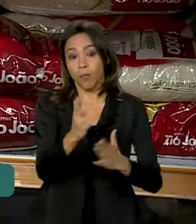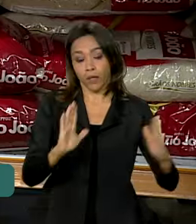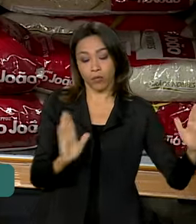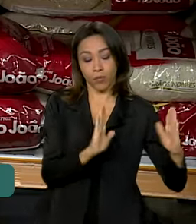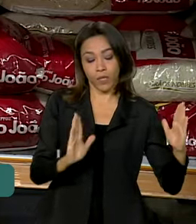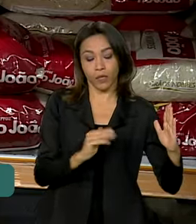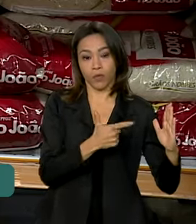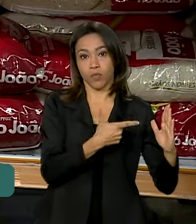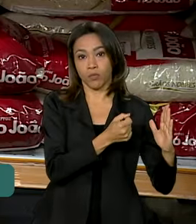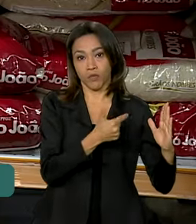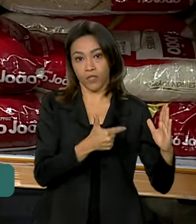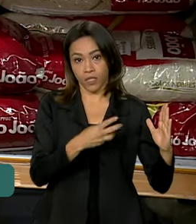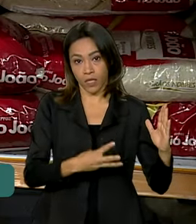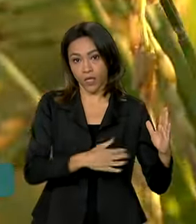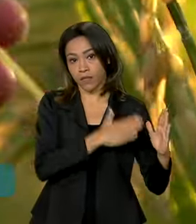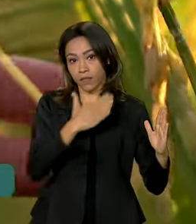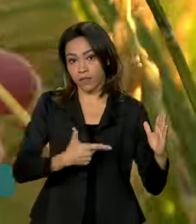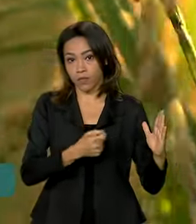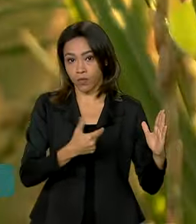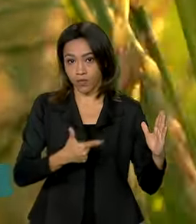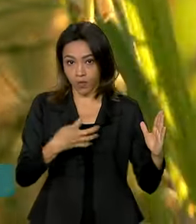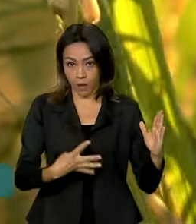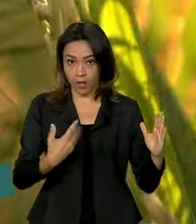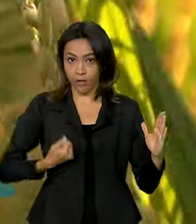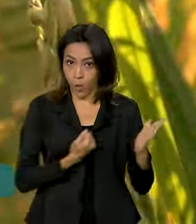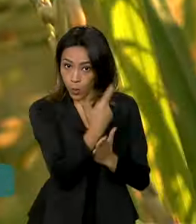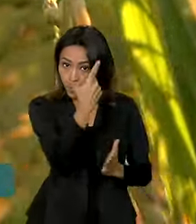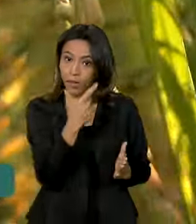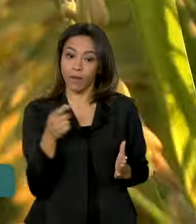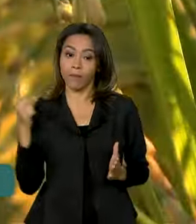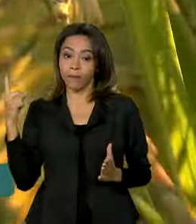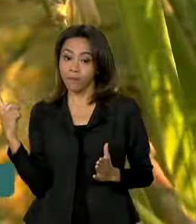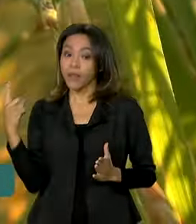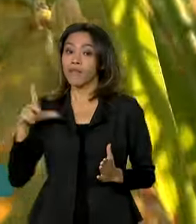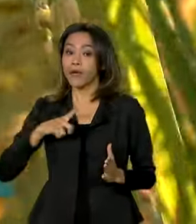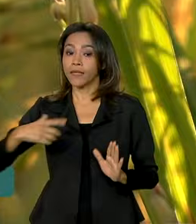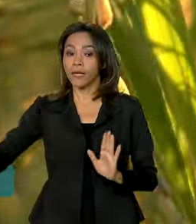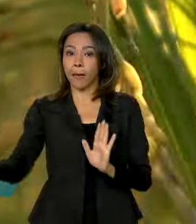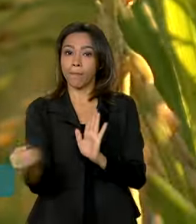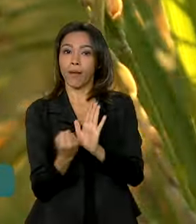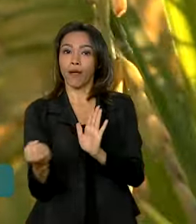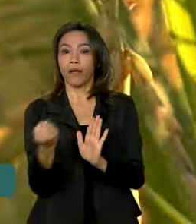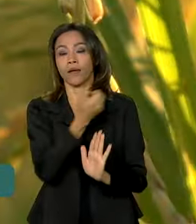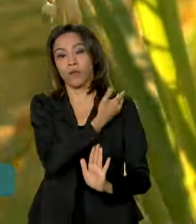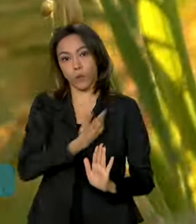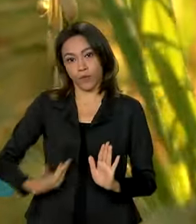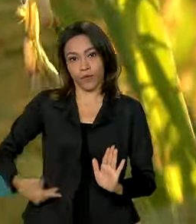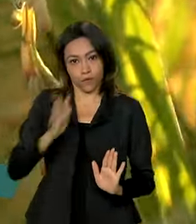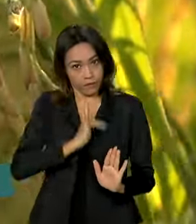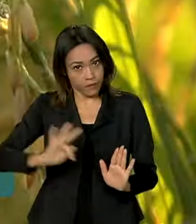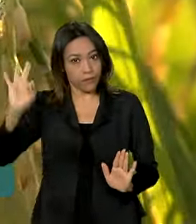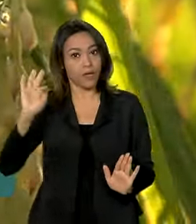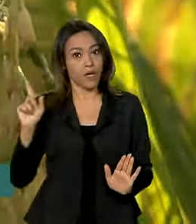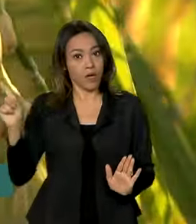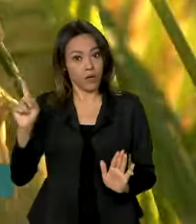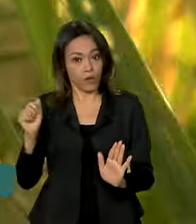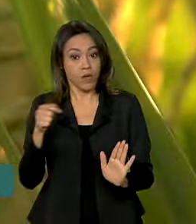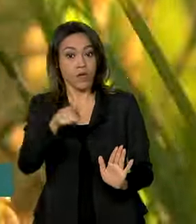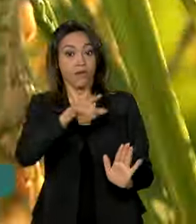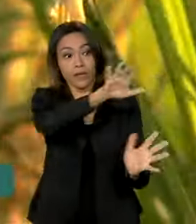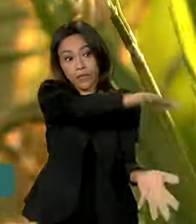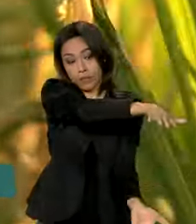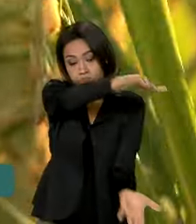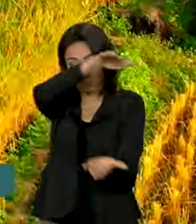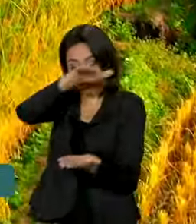2023-2024 o arroz comprado terá a logomarca do governo federal E terá de trazer o